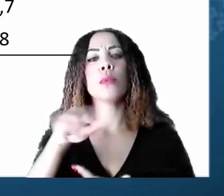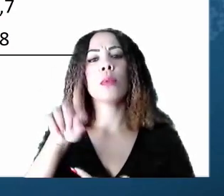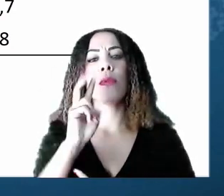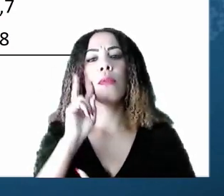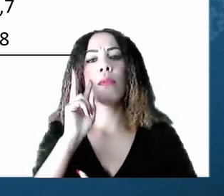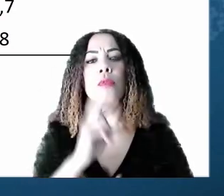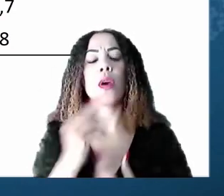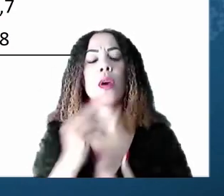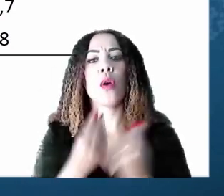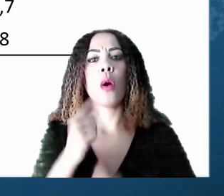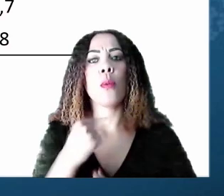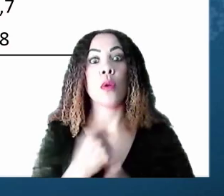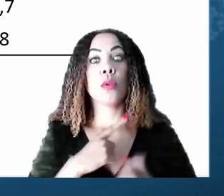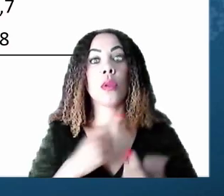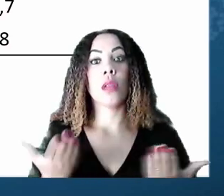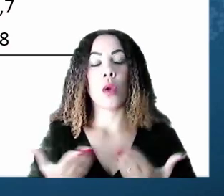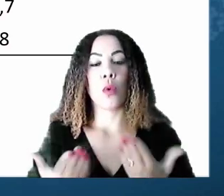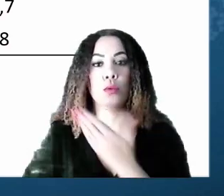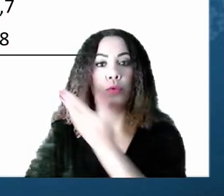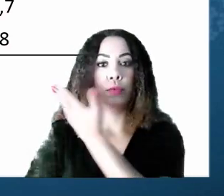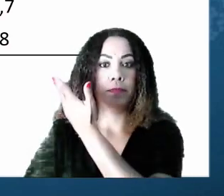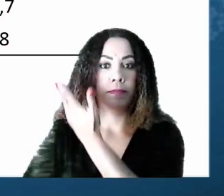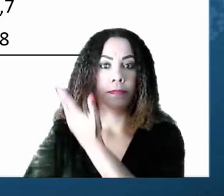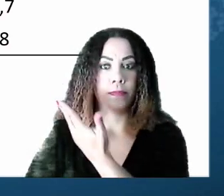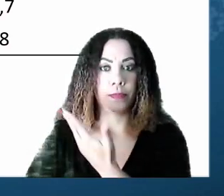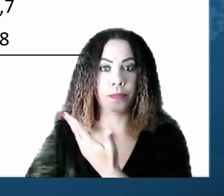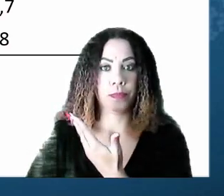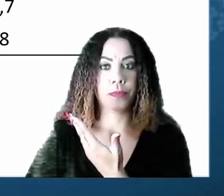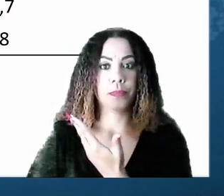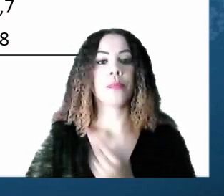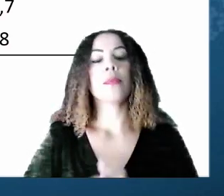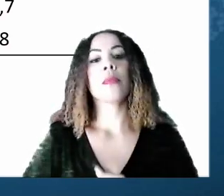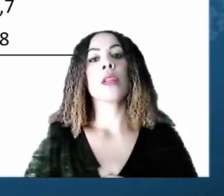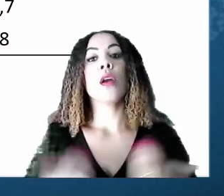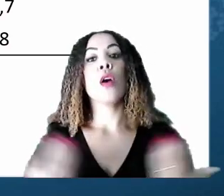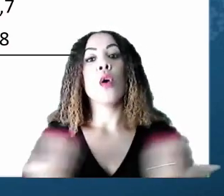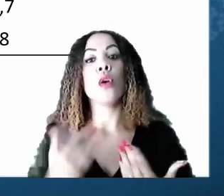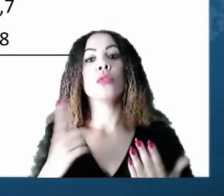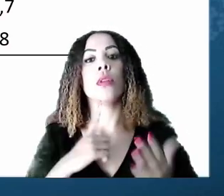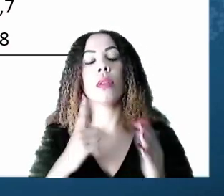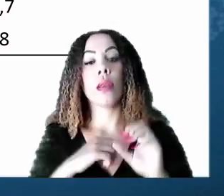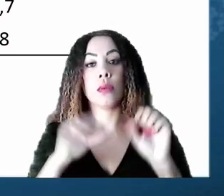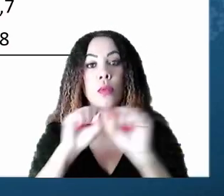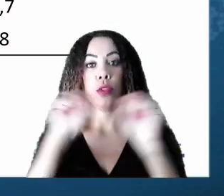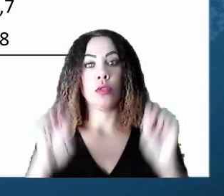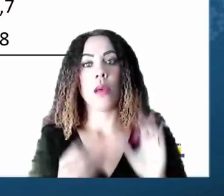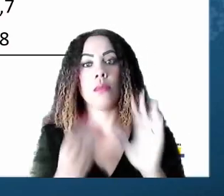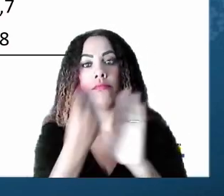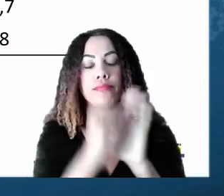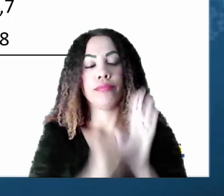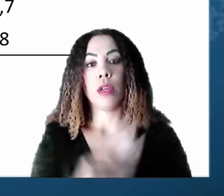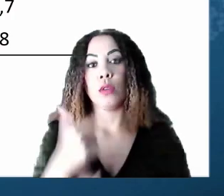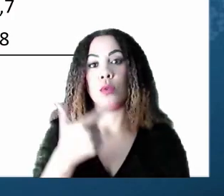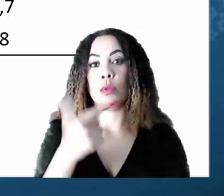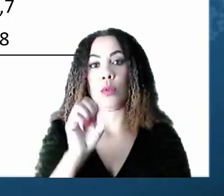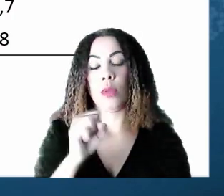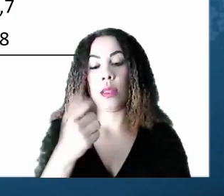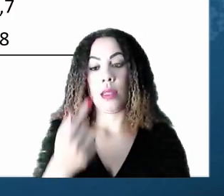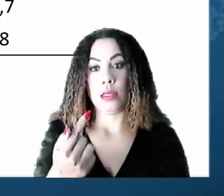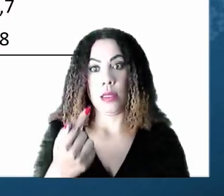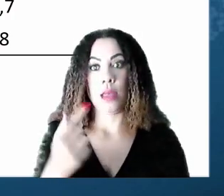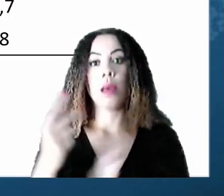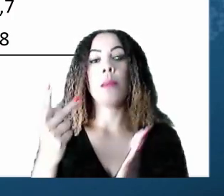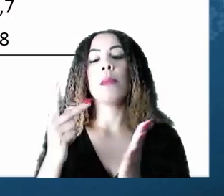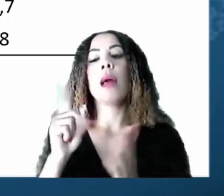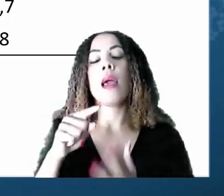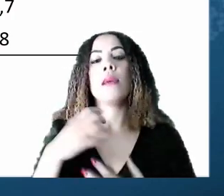estamos hoje. Hoje, nós temos notificados no nosso sistema 287 casos de